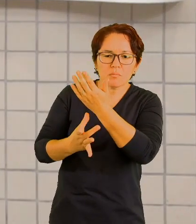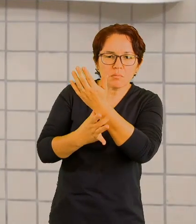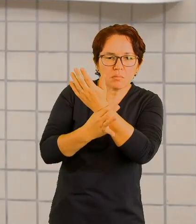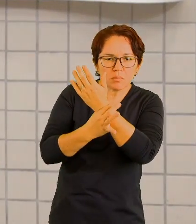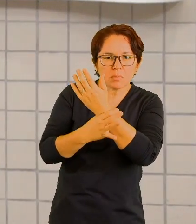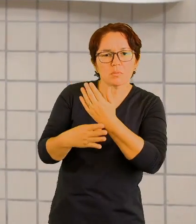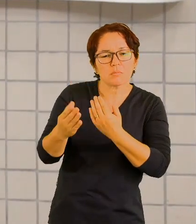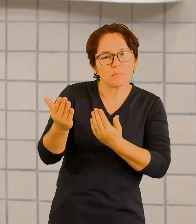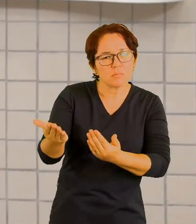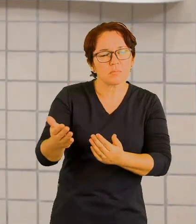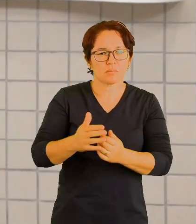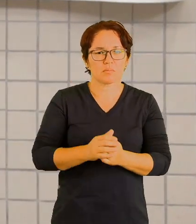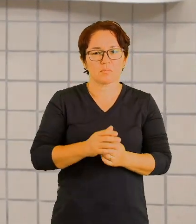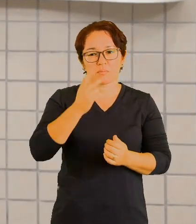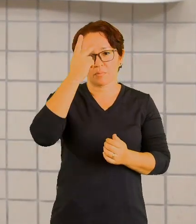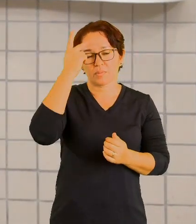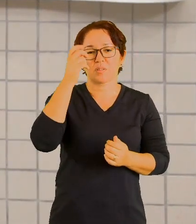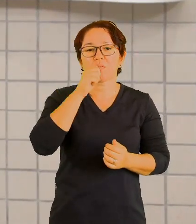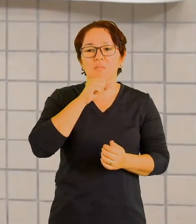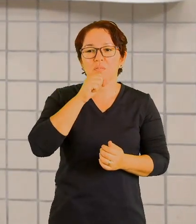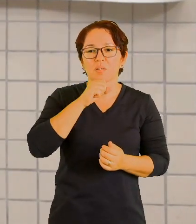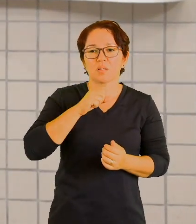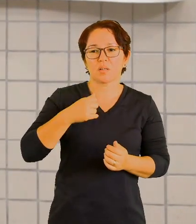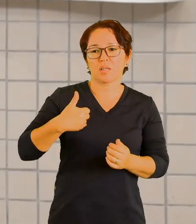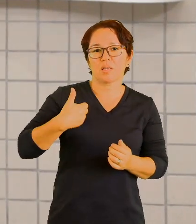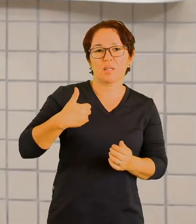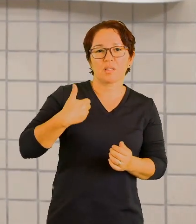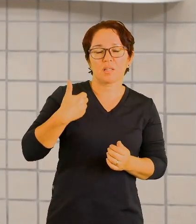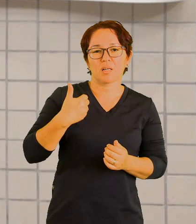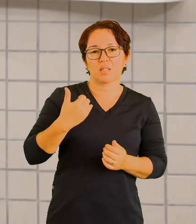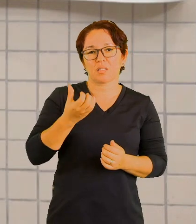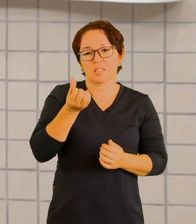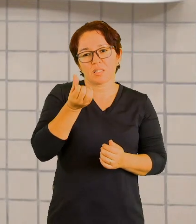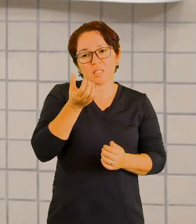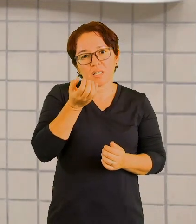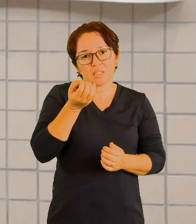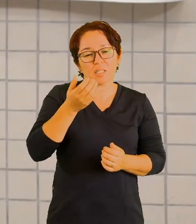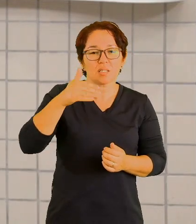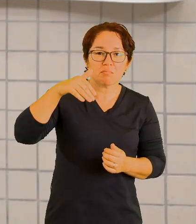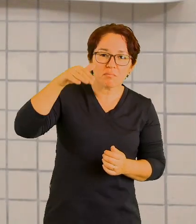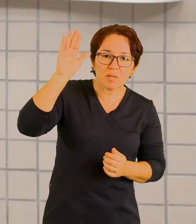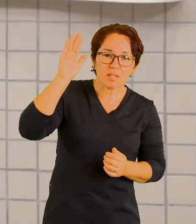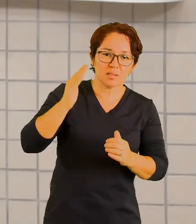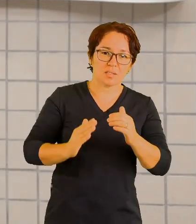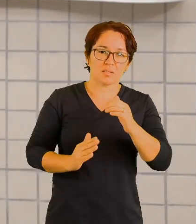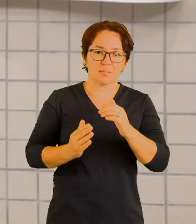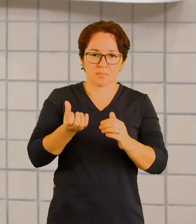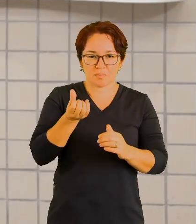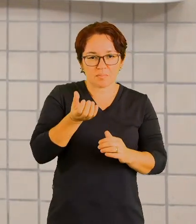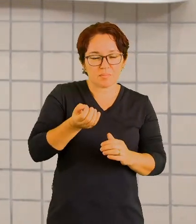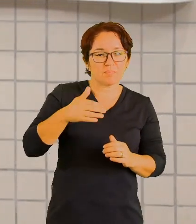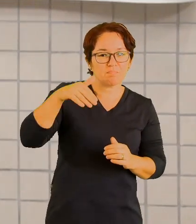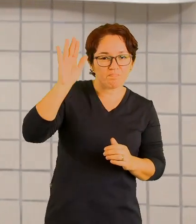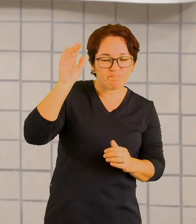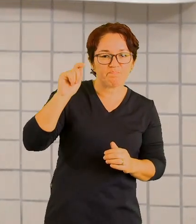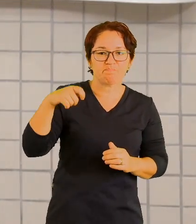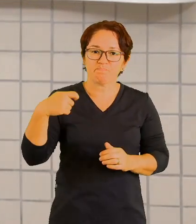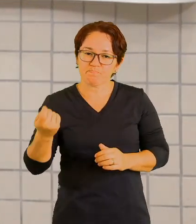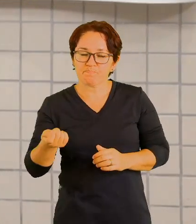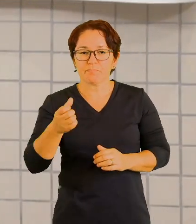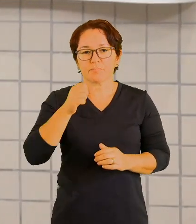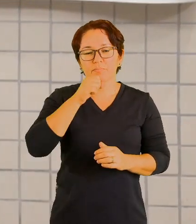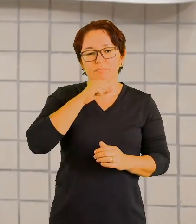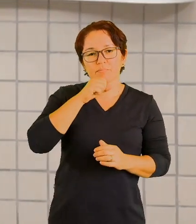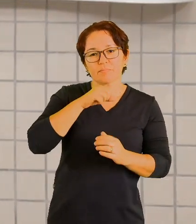pessoa idosa é aquela que tem idade igual ou superior a 60 anos. Então, o Estatuto do Idoso, ele garante